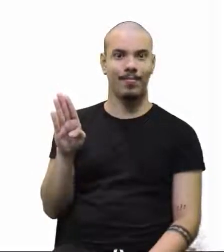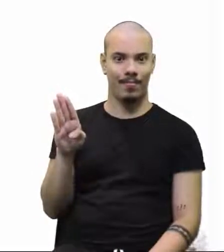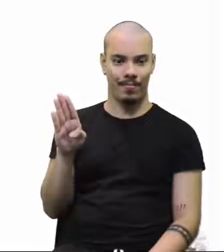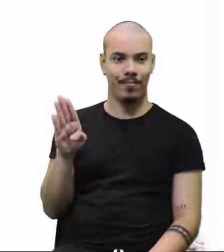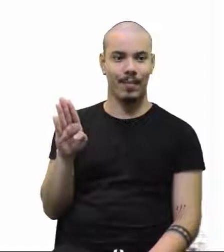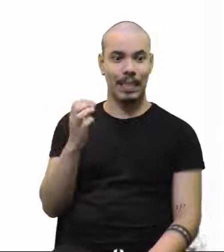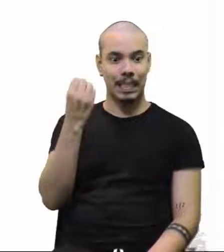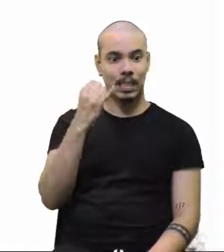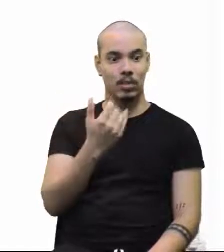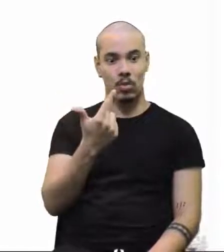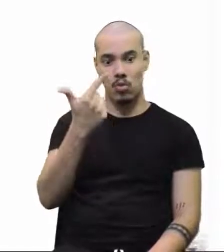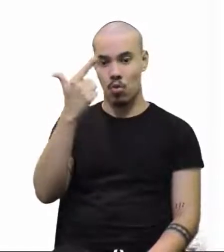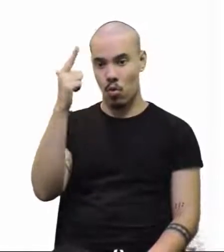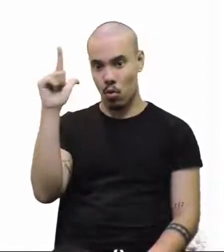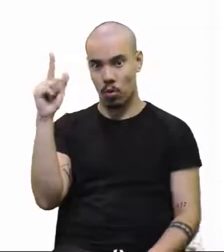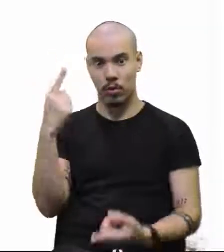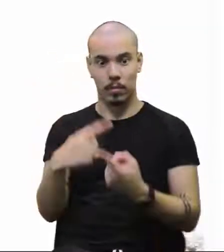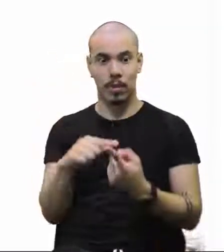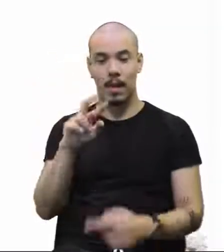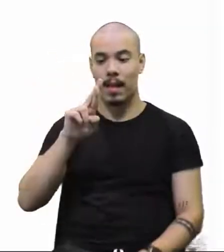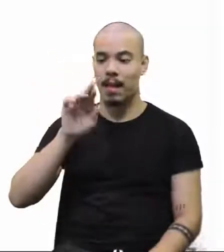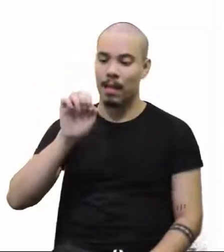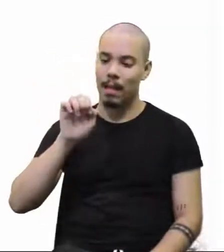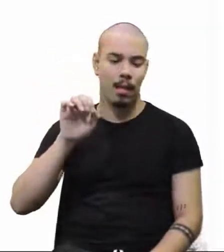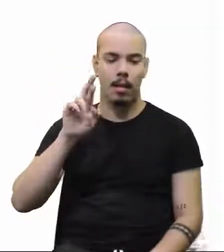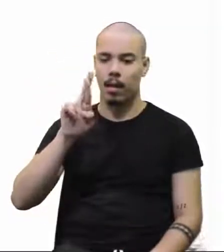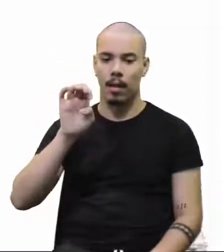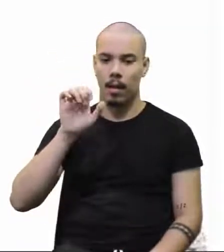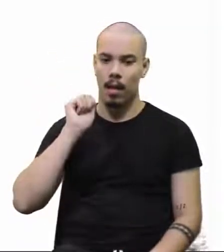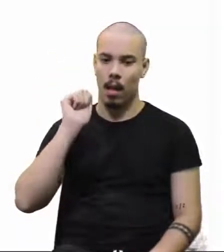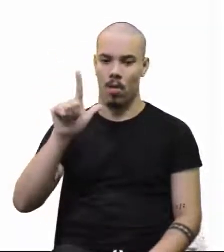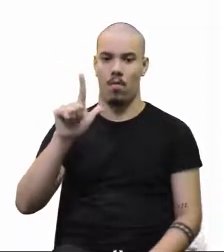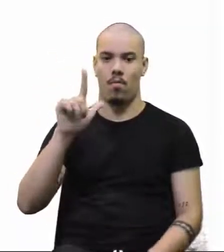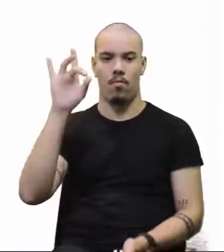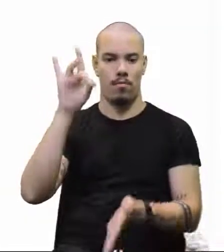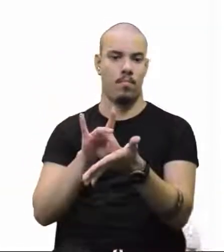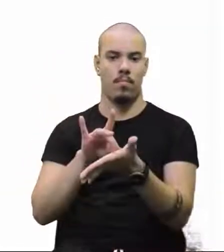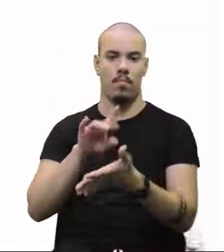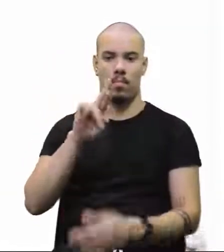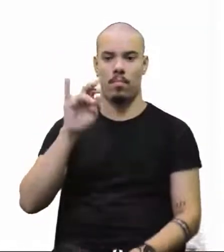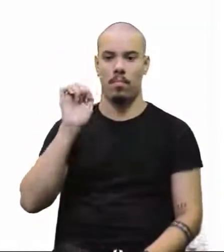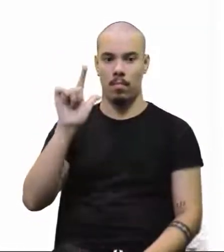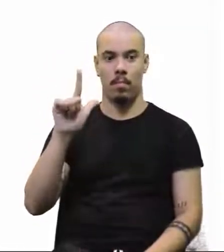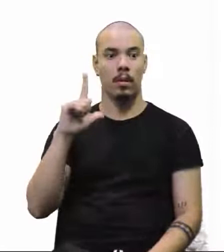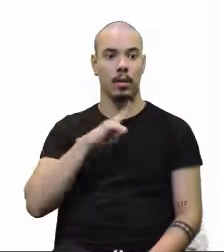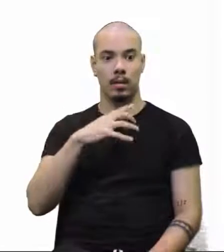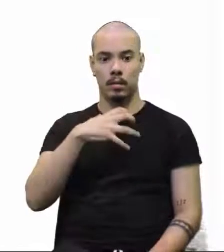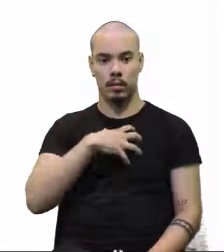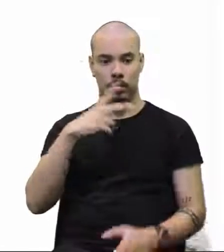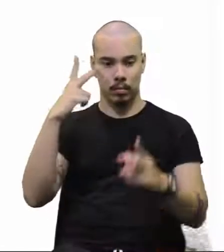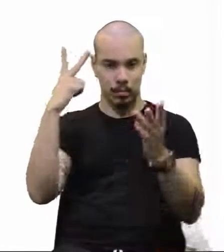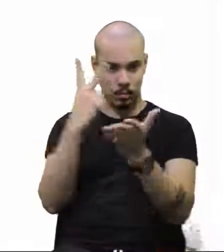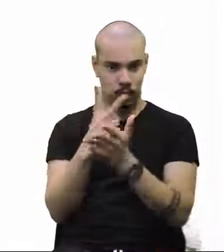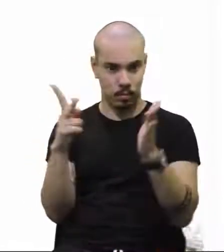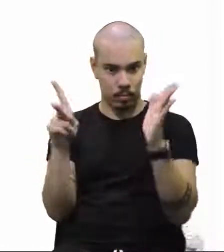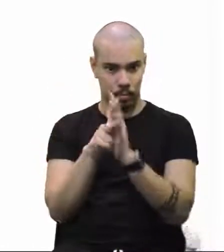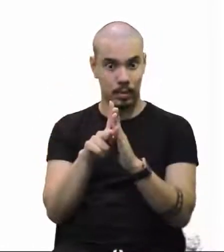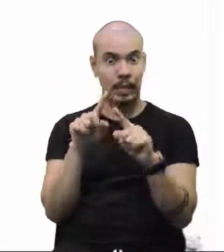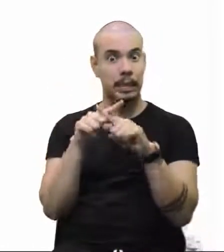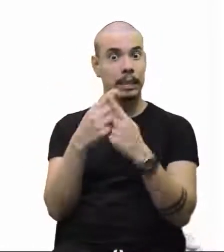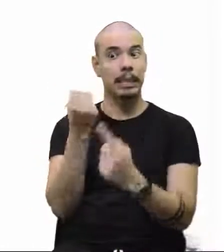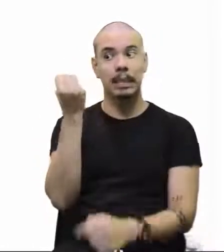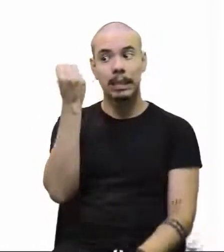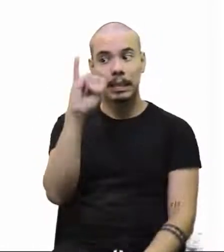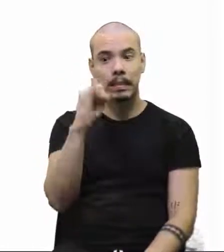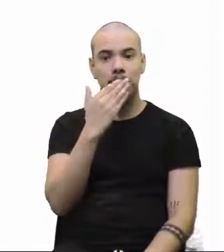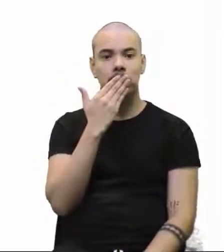aí. Seria real. Aí você estaria fazendo a direção da corrente real. Se